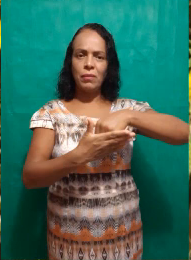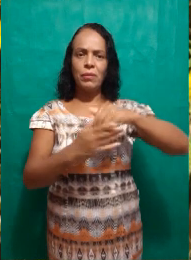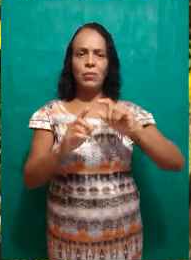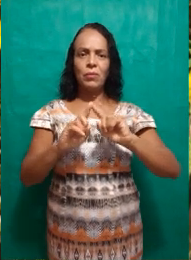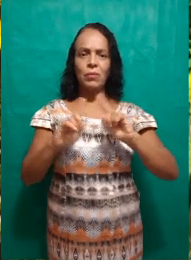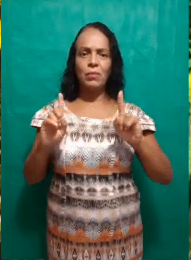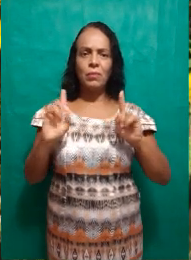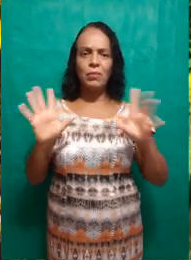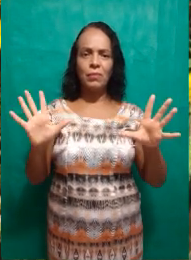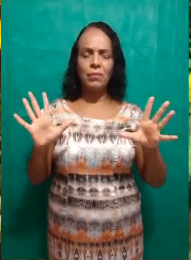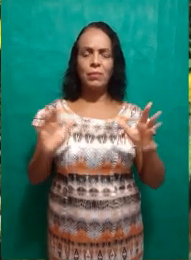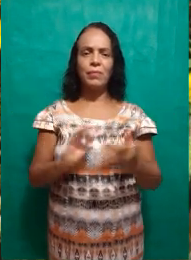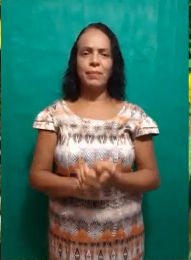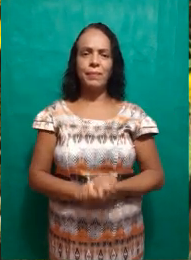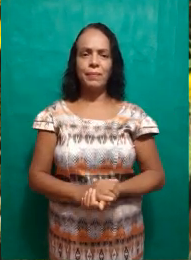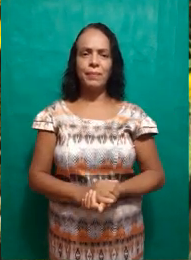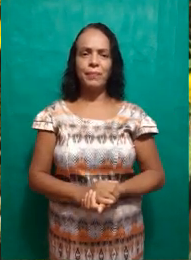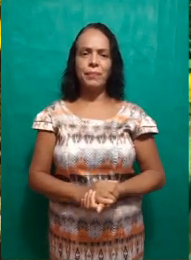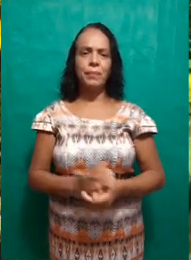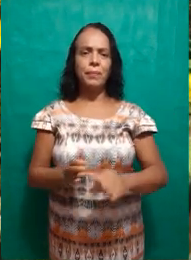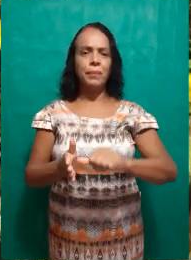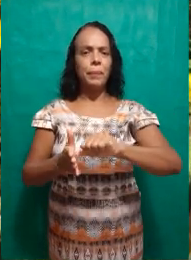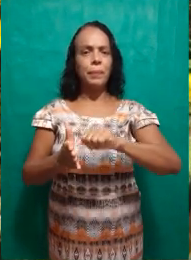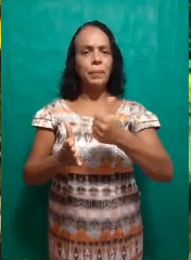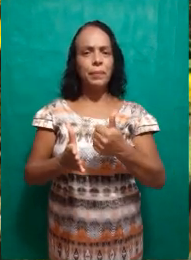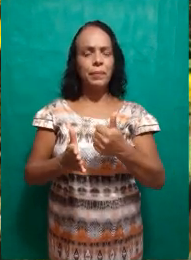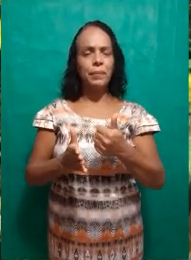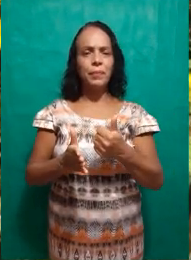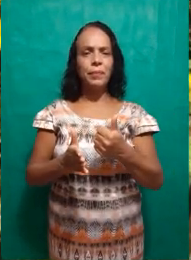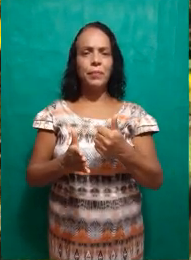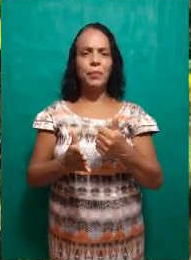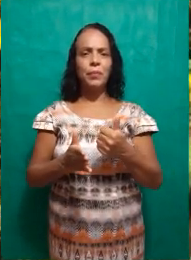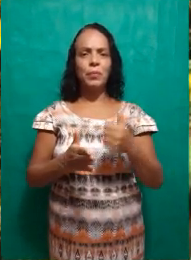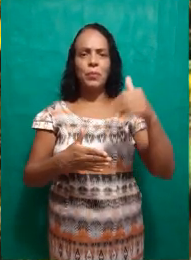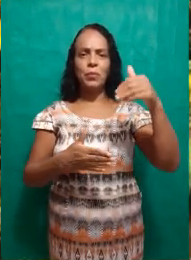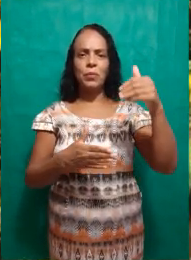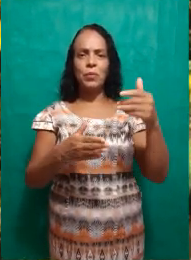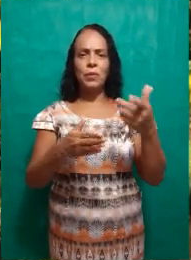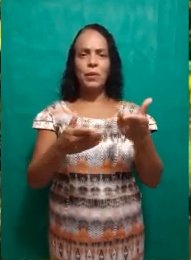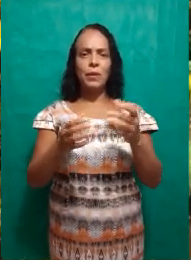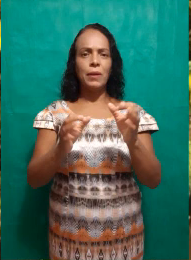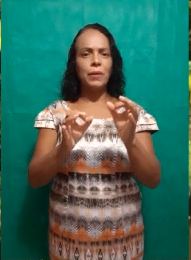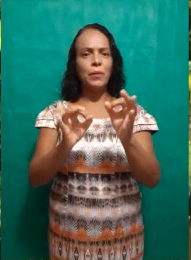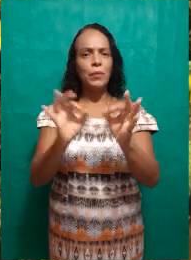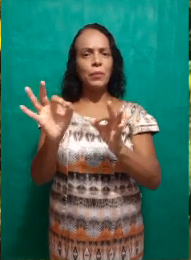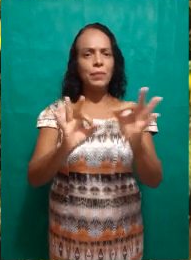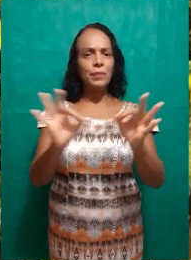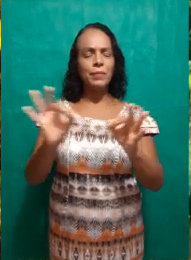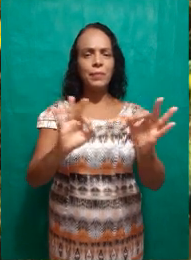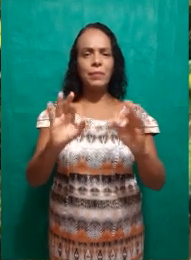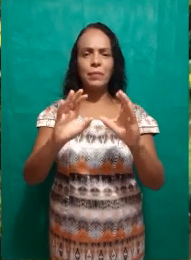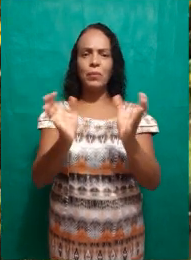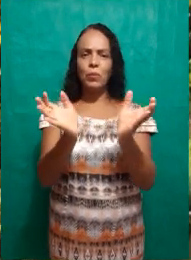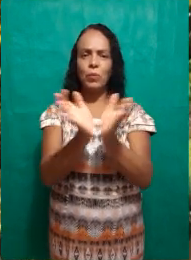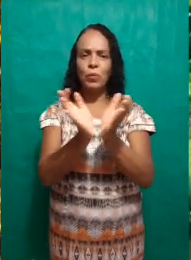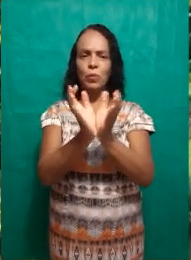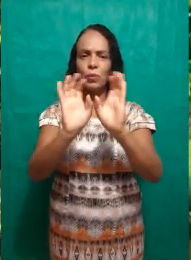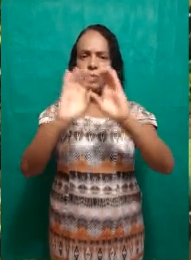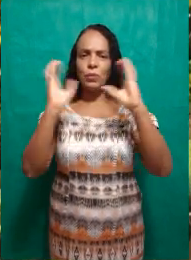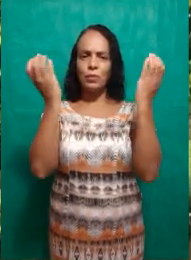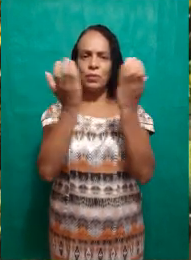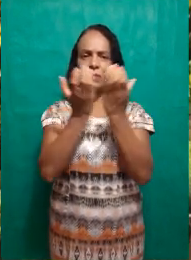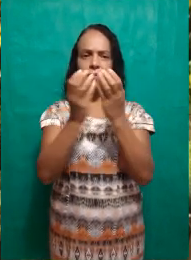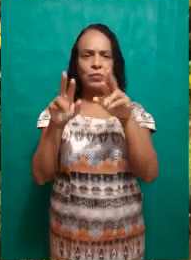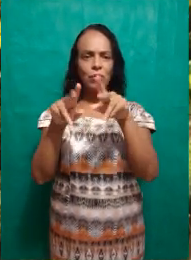um trabalho para, primeiro, enquadrar os irmãos no cântico,